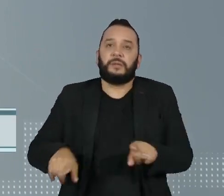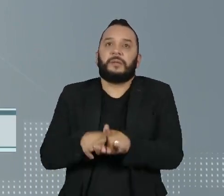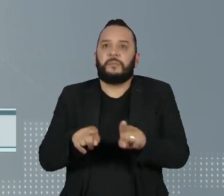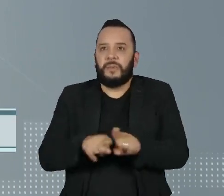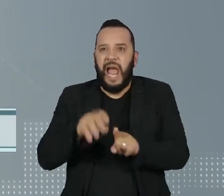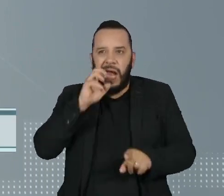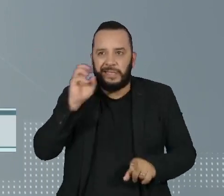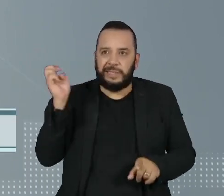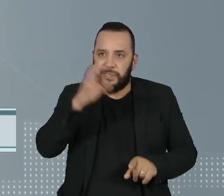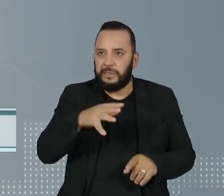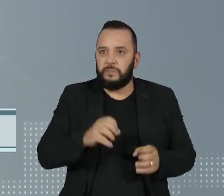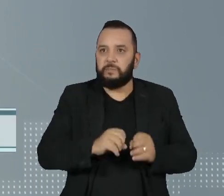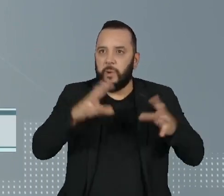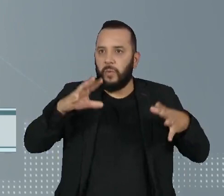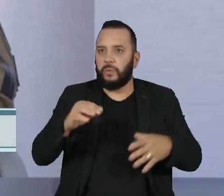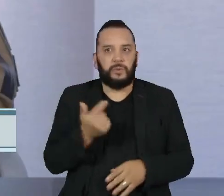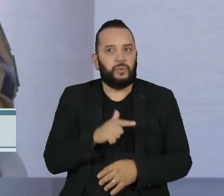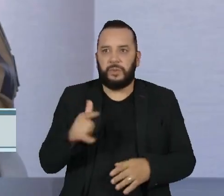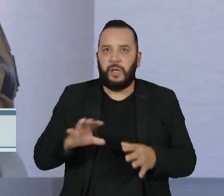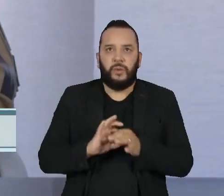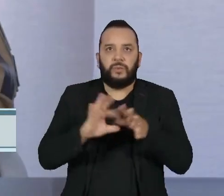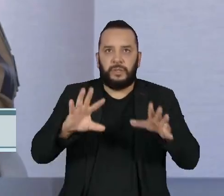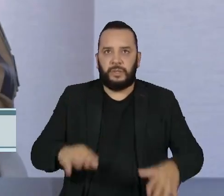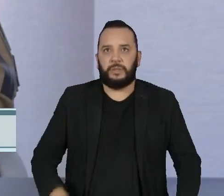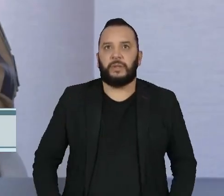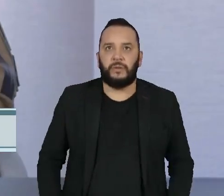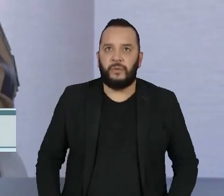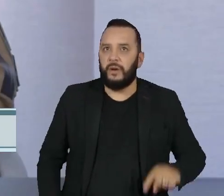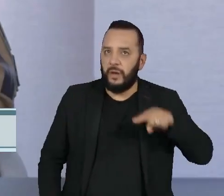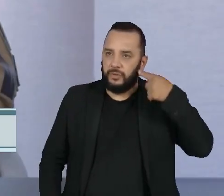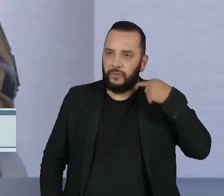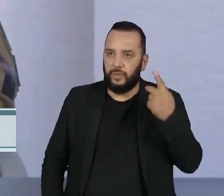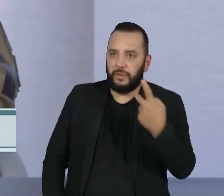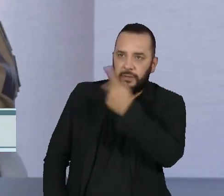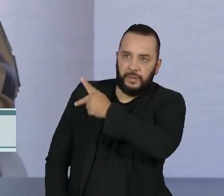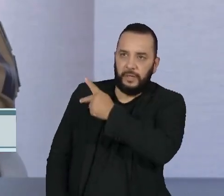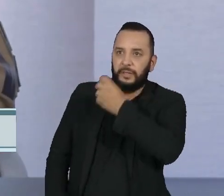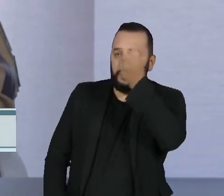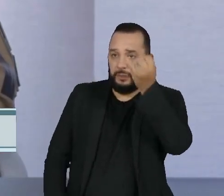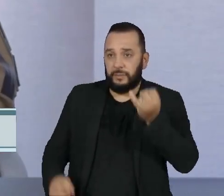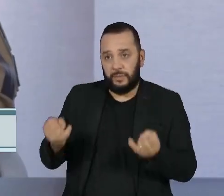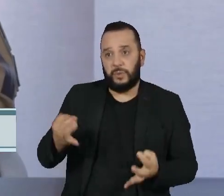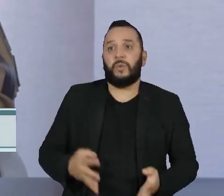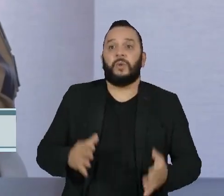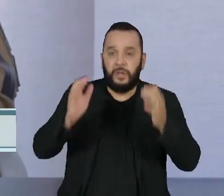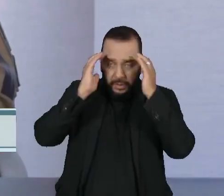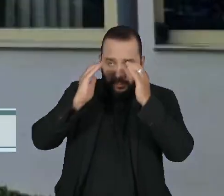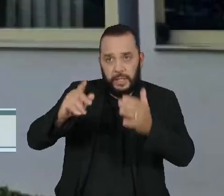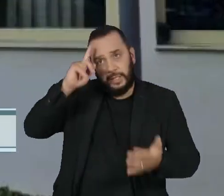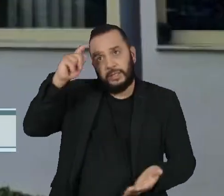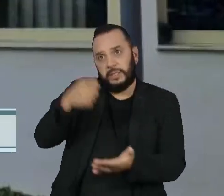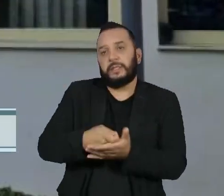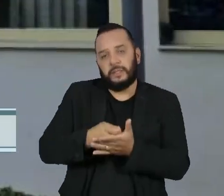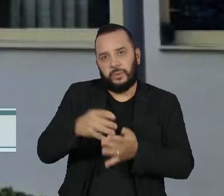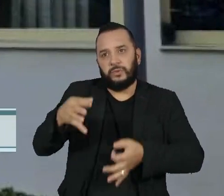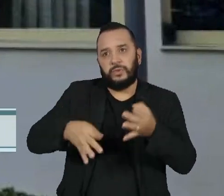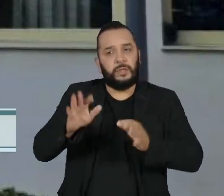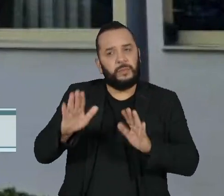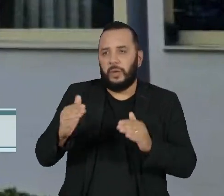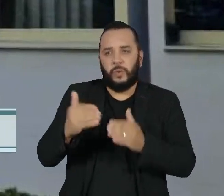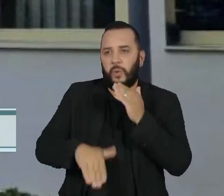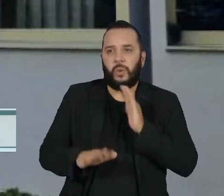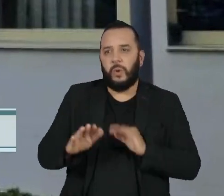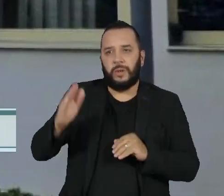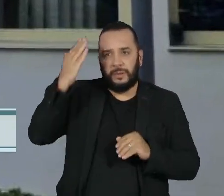explosivo sem autorização a defesa do executado afirma respeitar a decisão da justiça mas que discorda